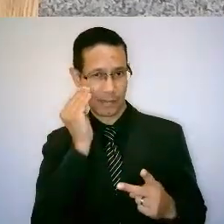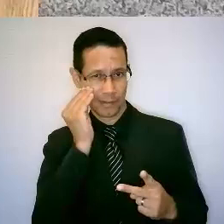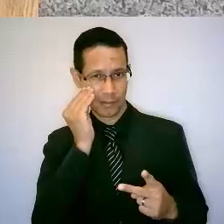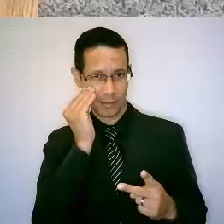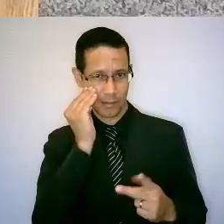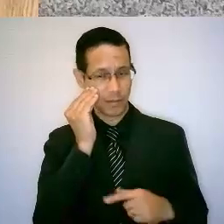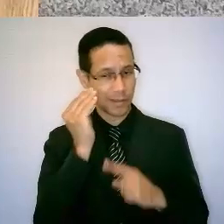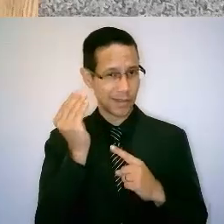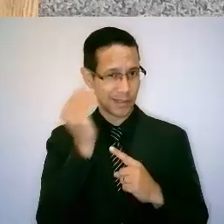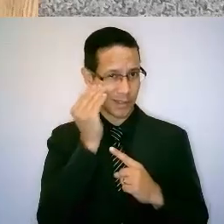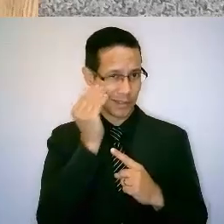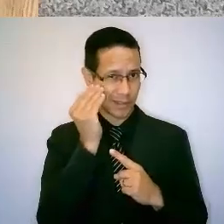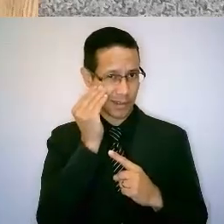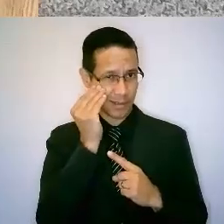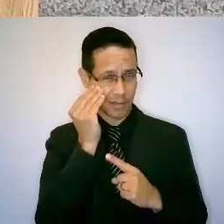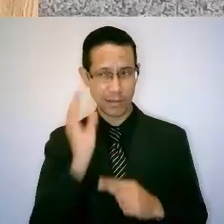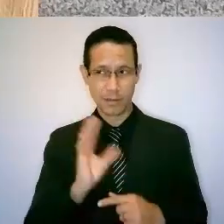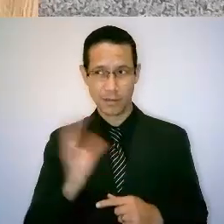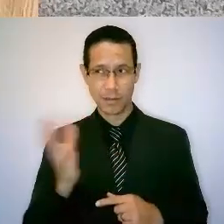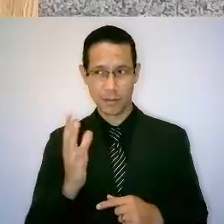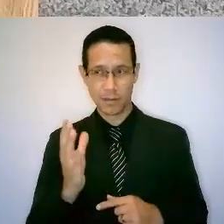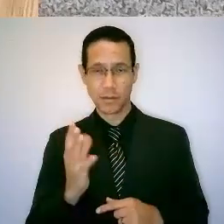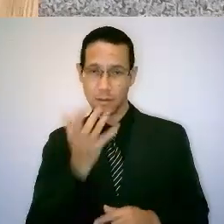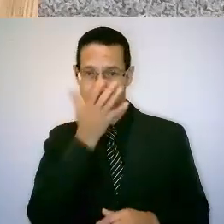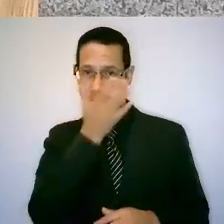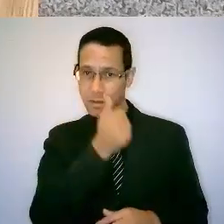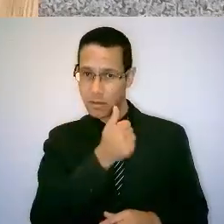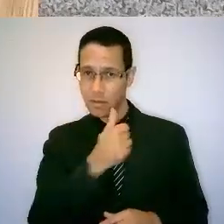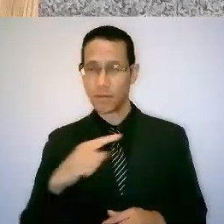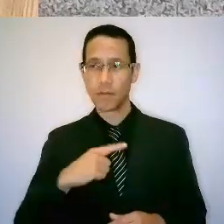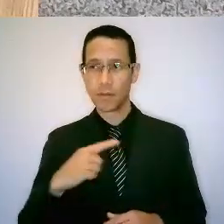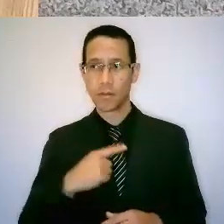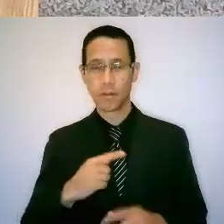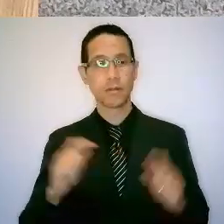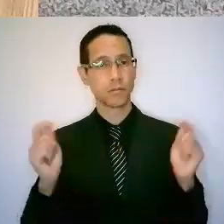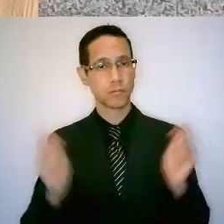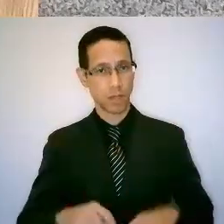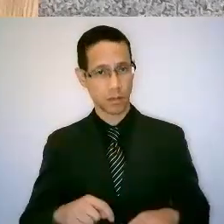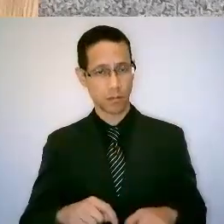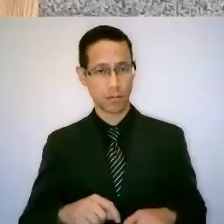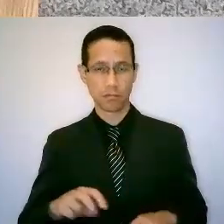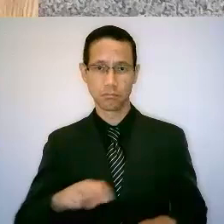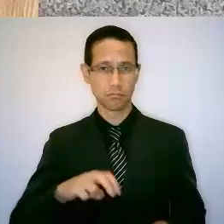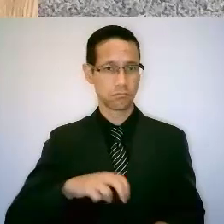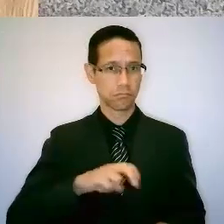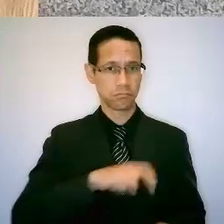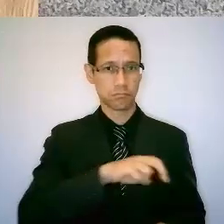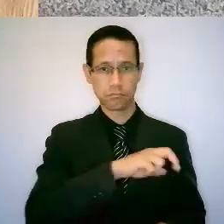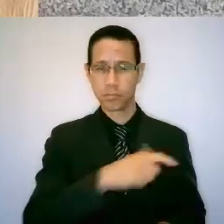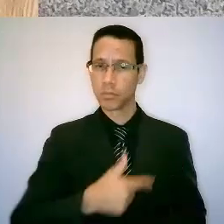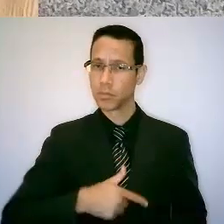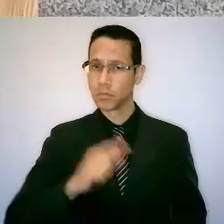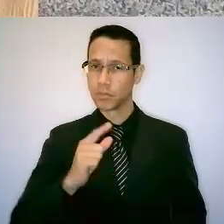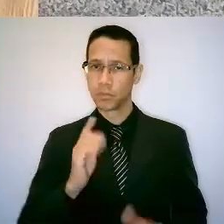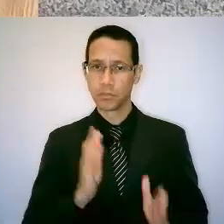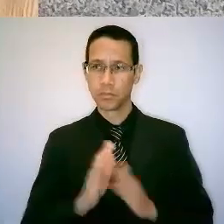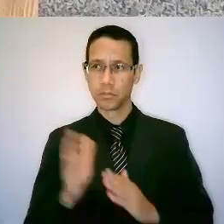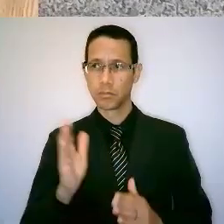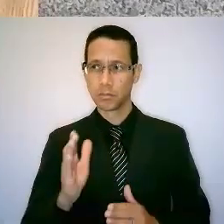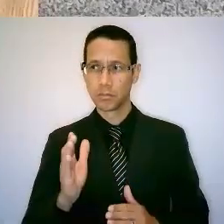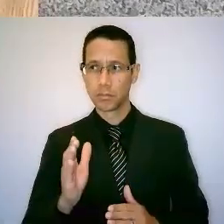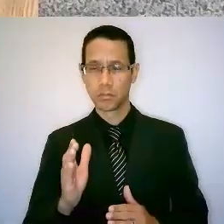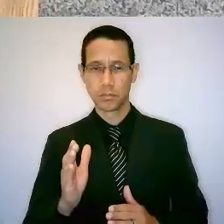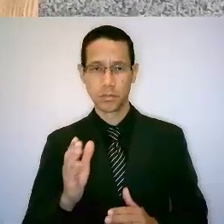moça que é a presença vítima sobrevivente ela tem tempo de sair do veículo e ir até o apelante jogar a água no